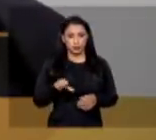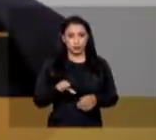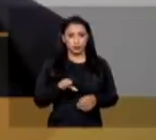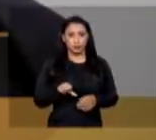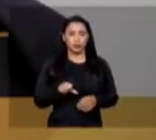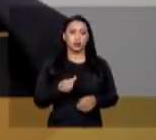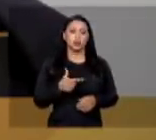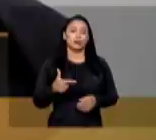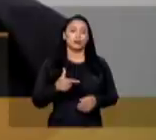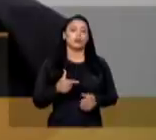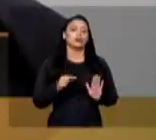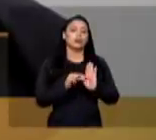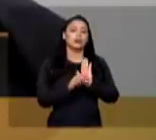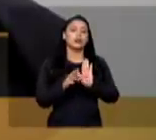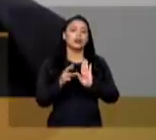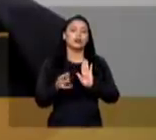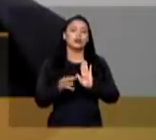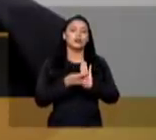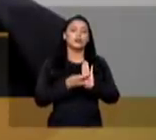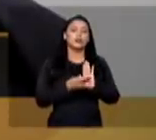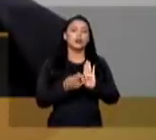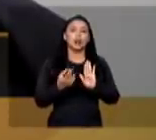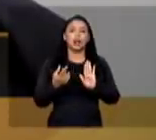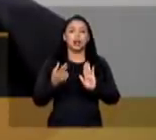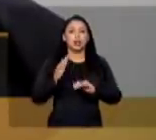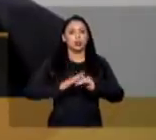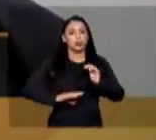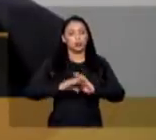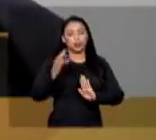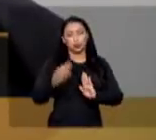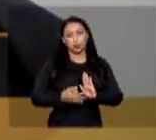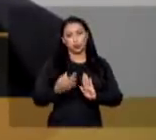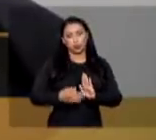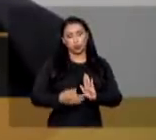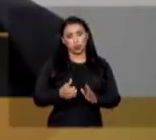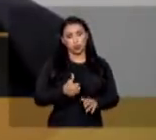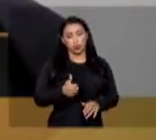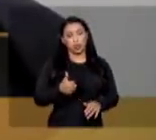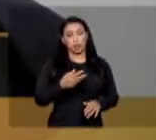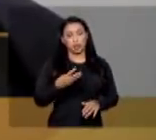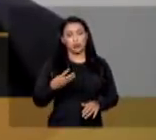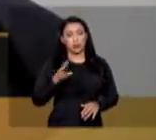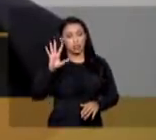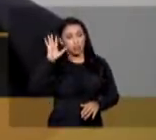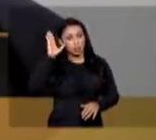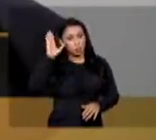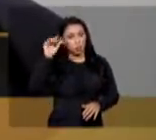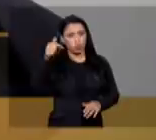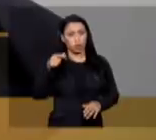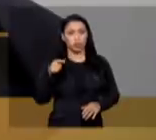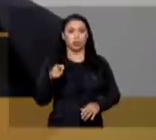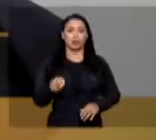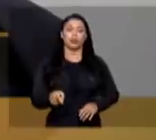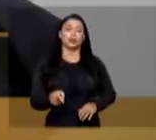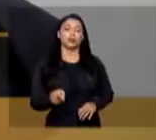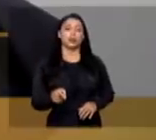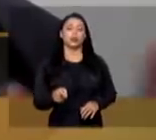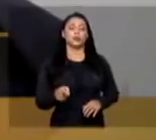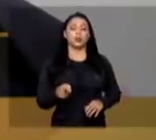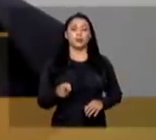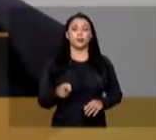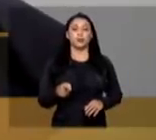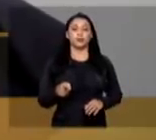do regimento, para declarar a incompetência do juízo da 13ª Vara Federal da Subseção Judiciária de